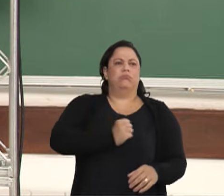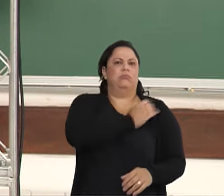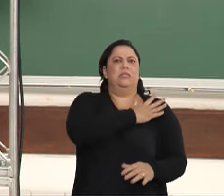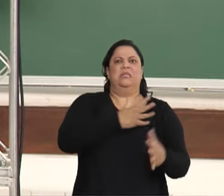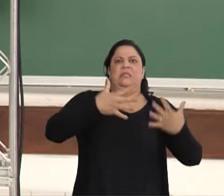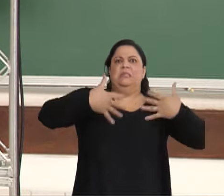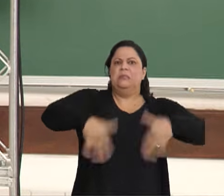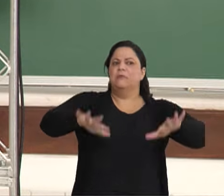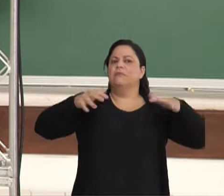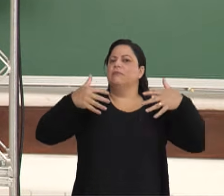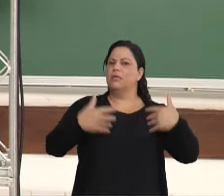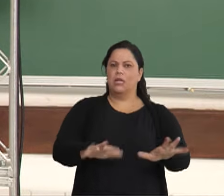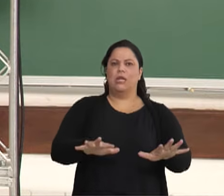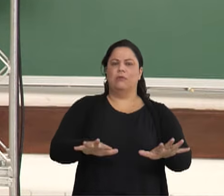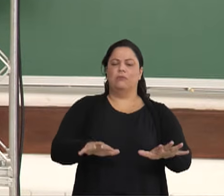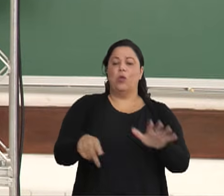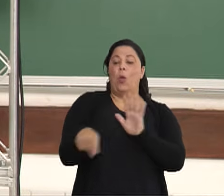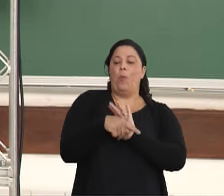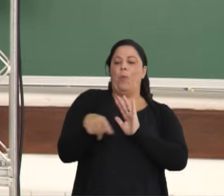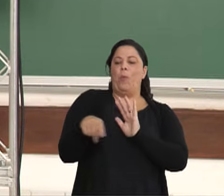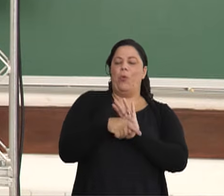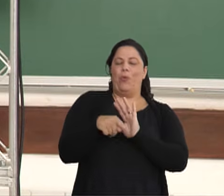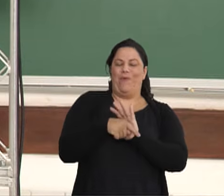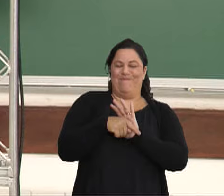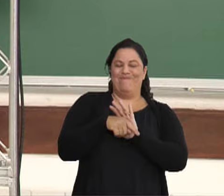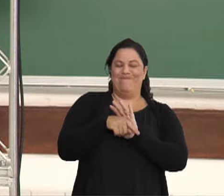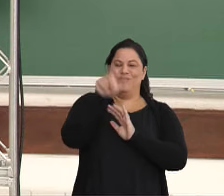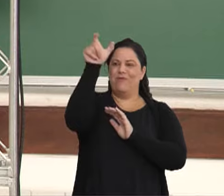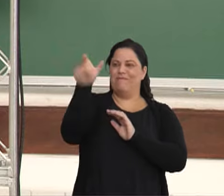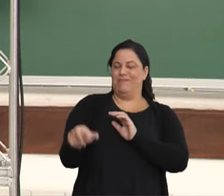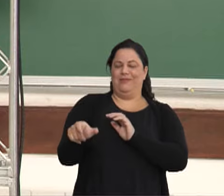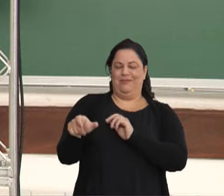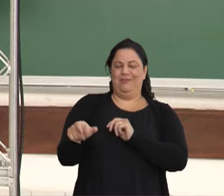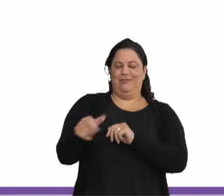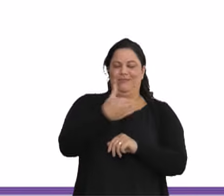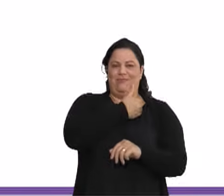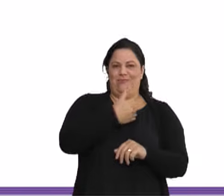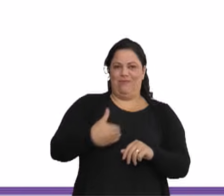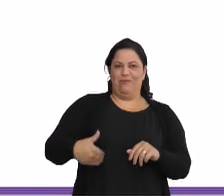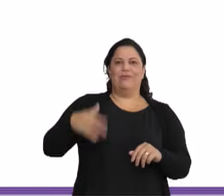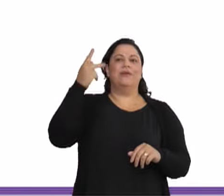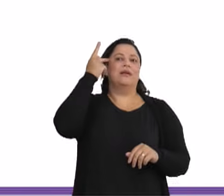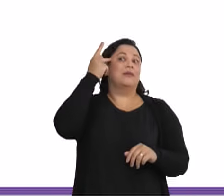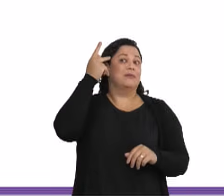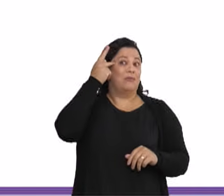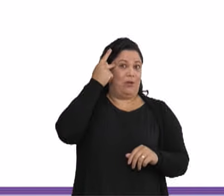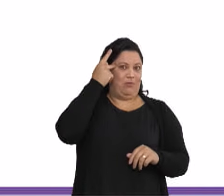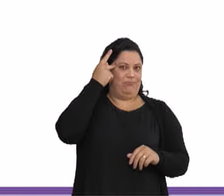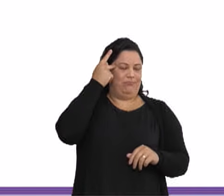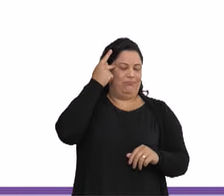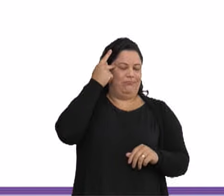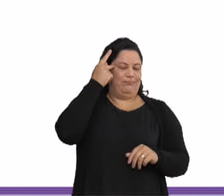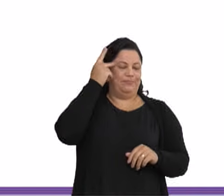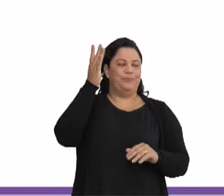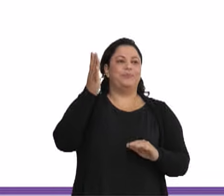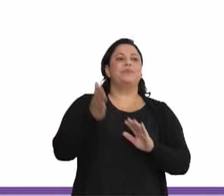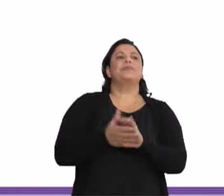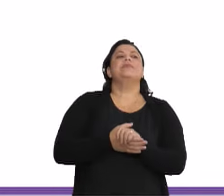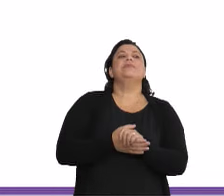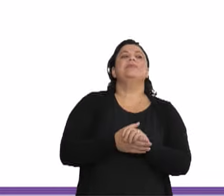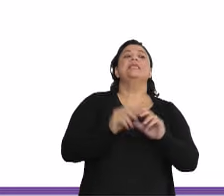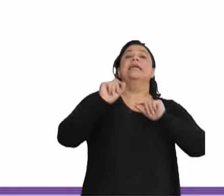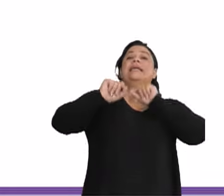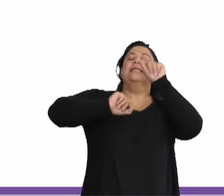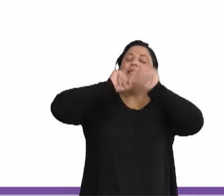governar São Paulo. Duas exigências de São Paulo. As atitudes do Getúlio Vargas com relação a